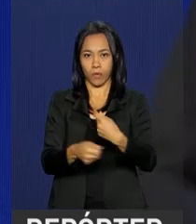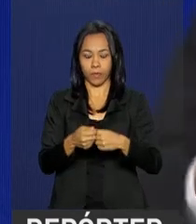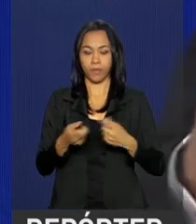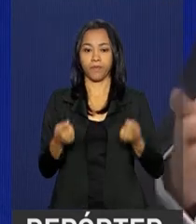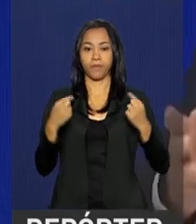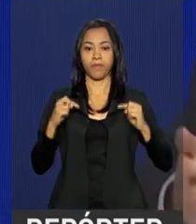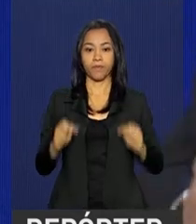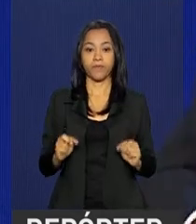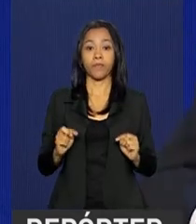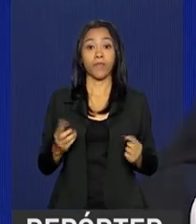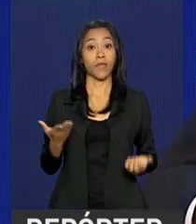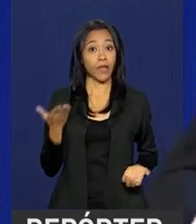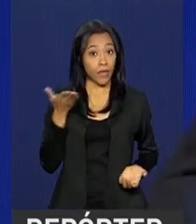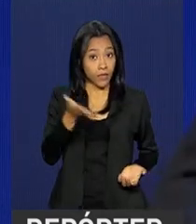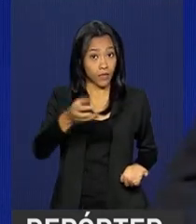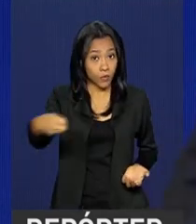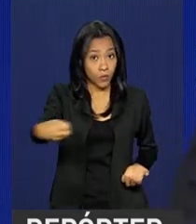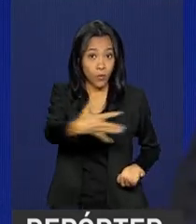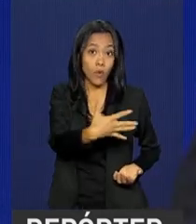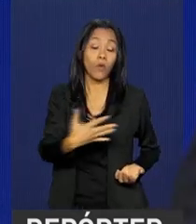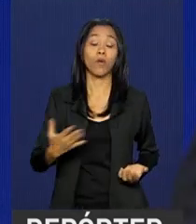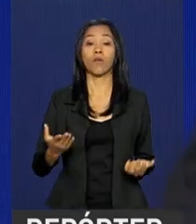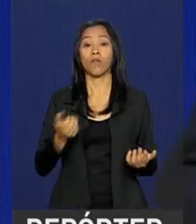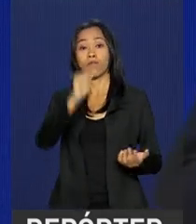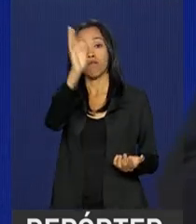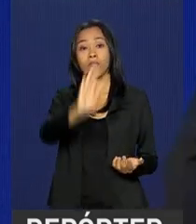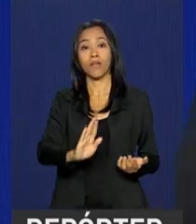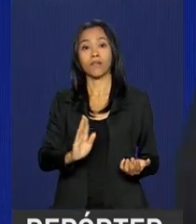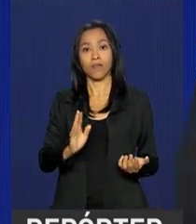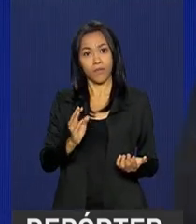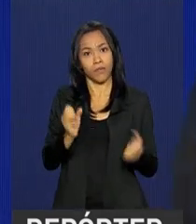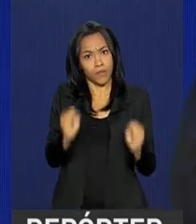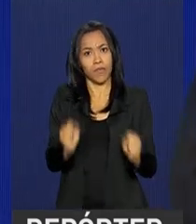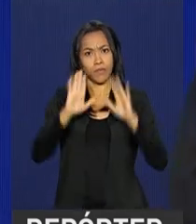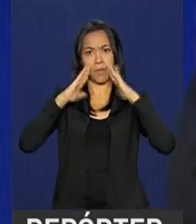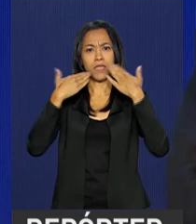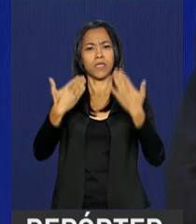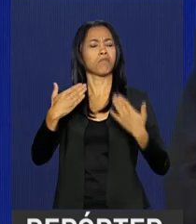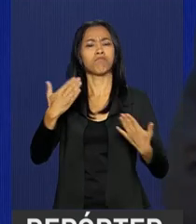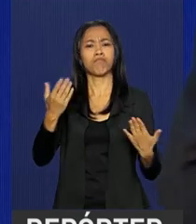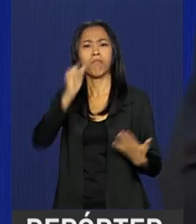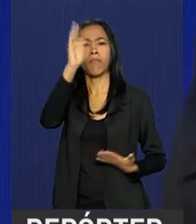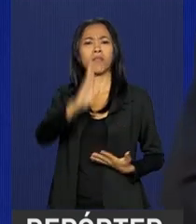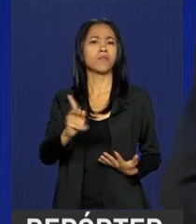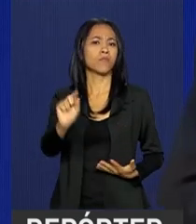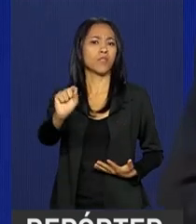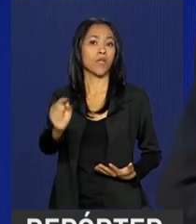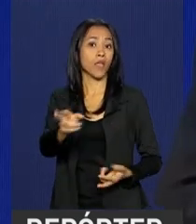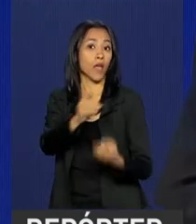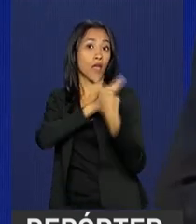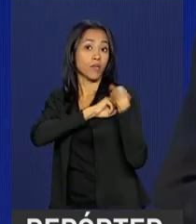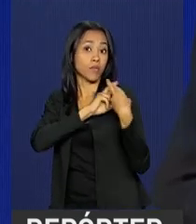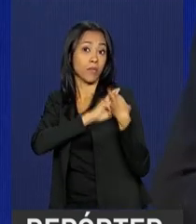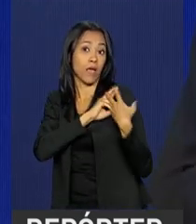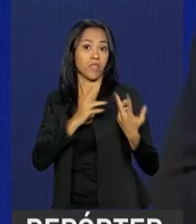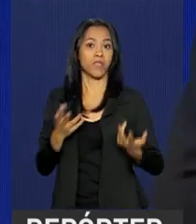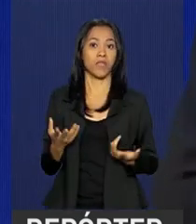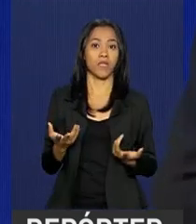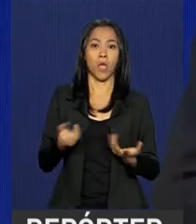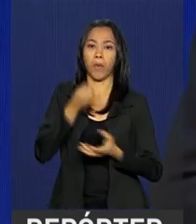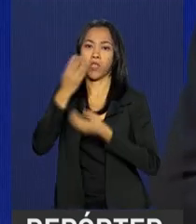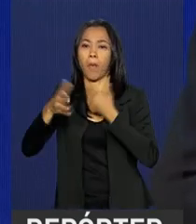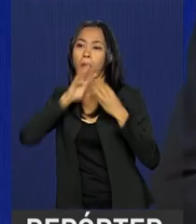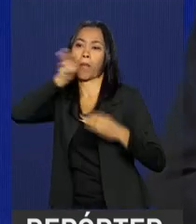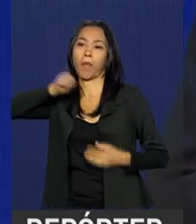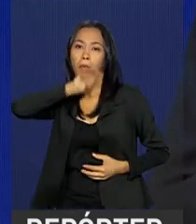Este é o novo Brasil que podemos hoje apresentar. O Brasil da responsabilidade, não do populismo, do